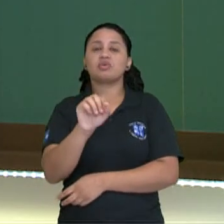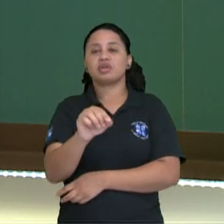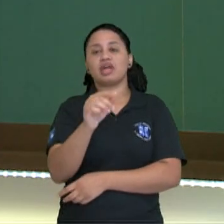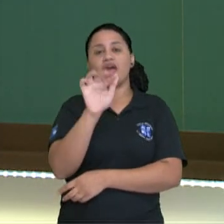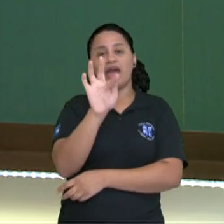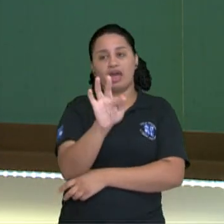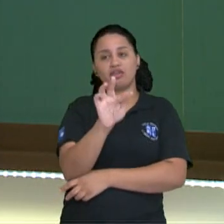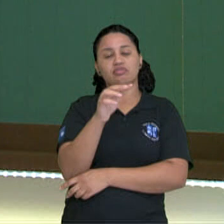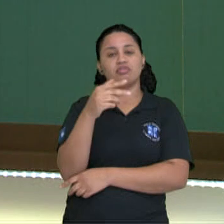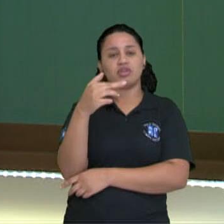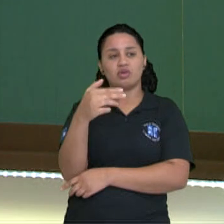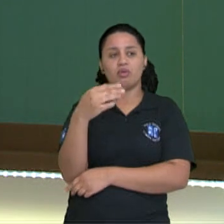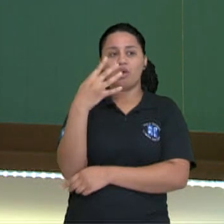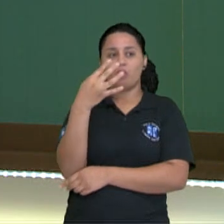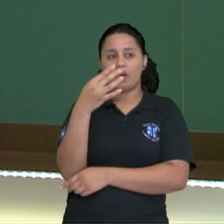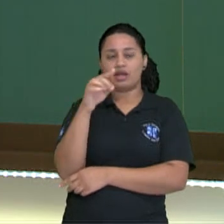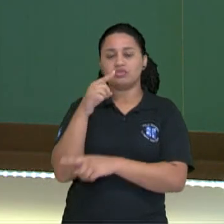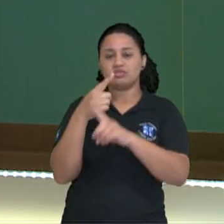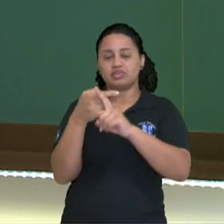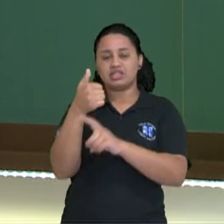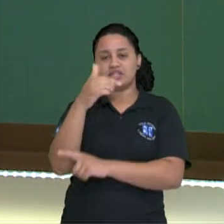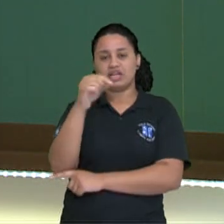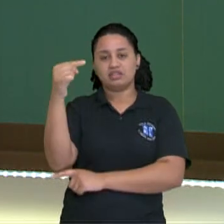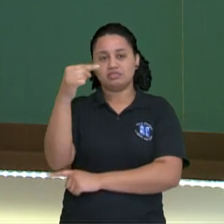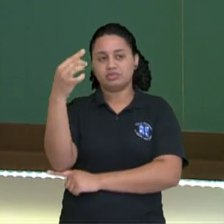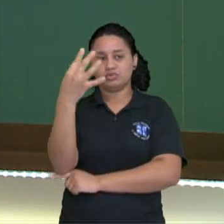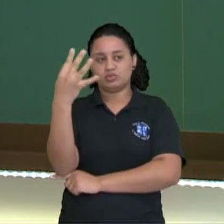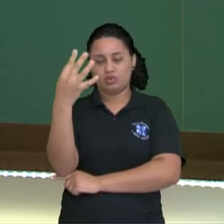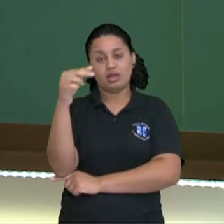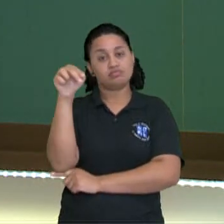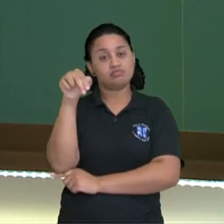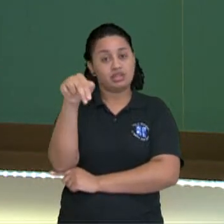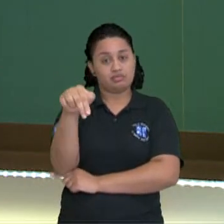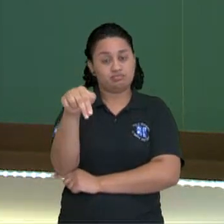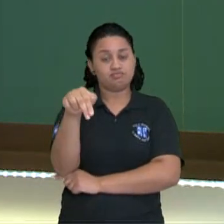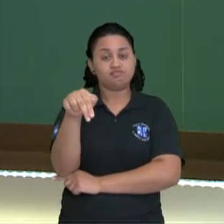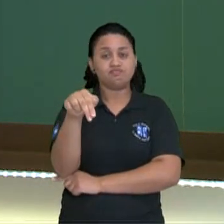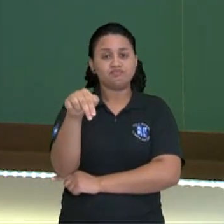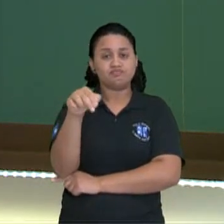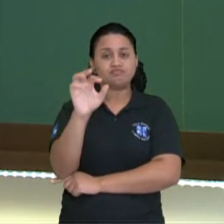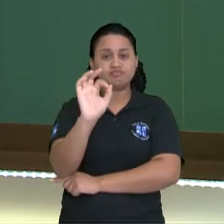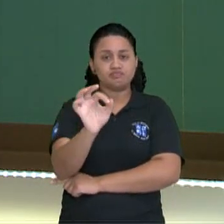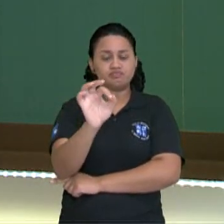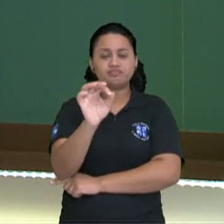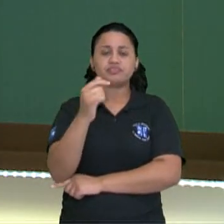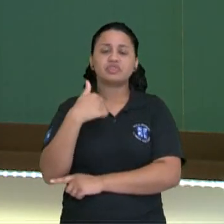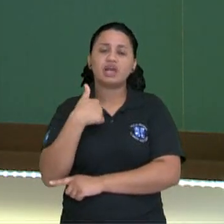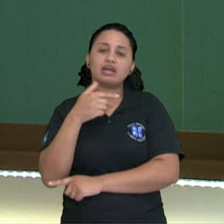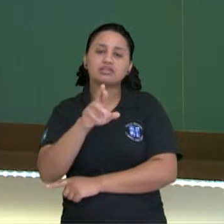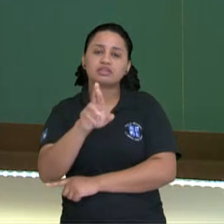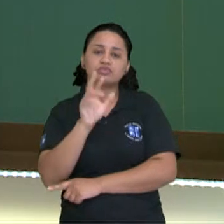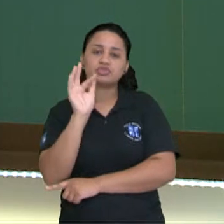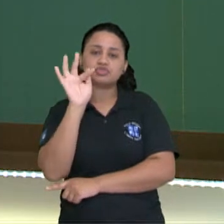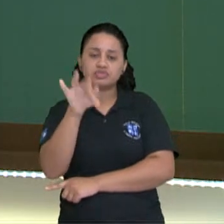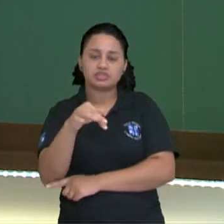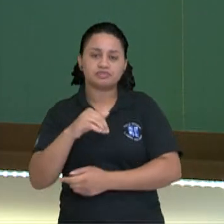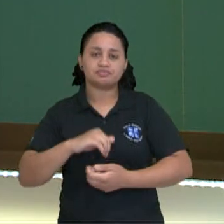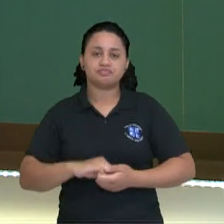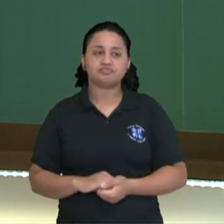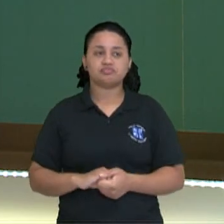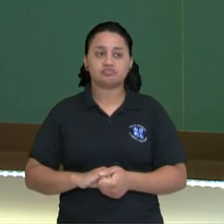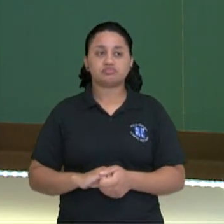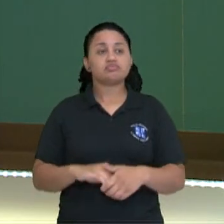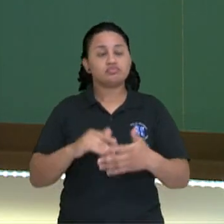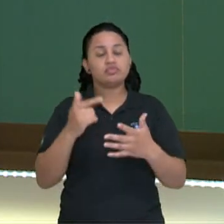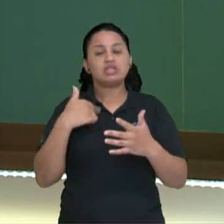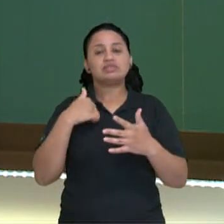a base e somar os expoentes. Então, se eu devo 3, eu devo 1, eu fico devendo 4, tá? Então, sim, a